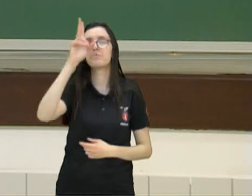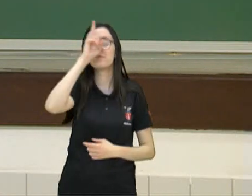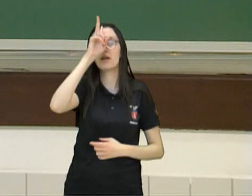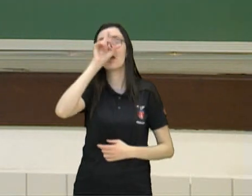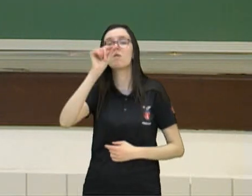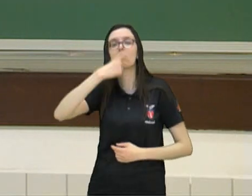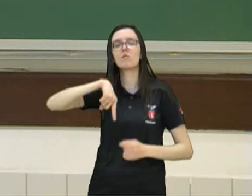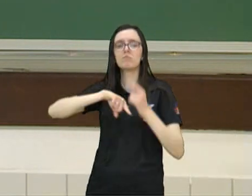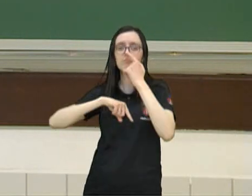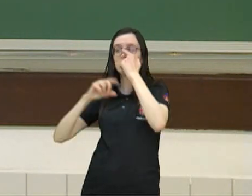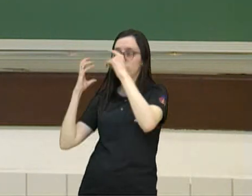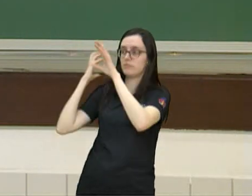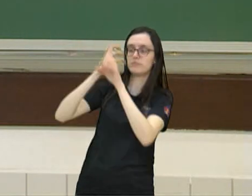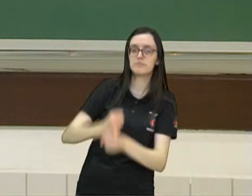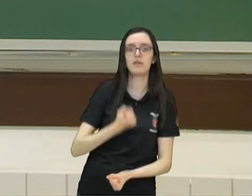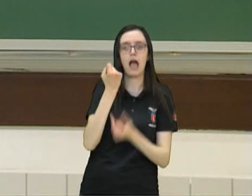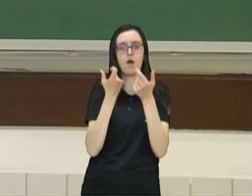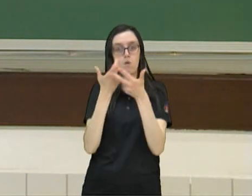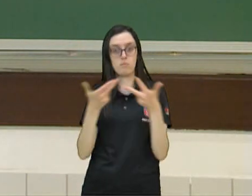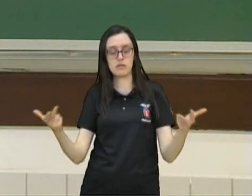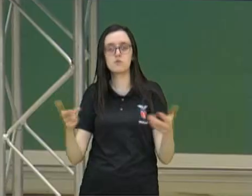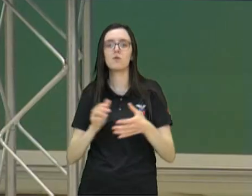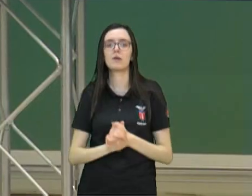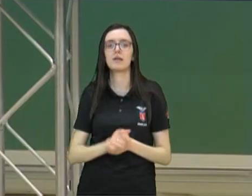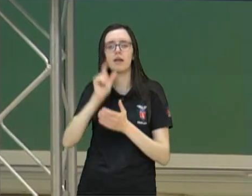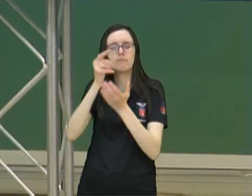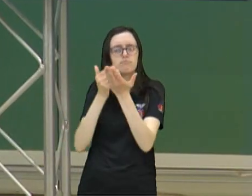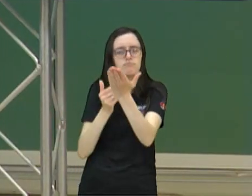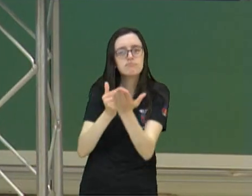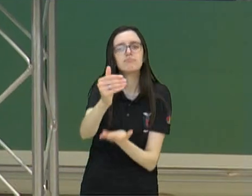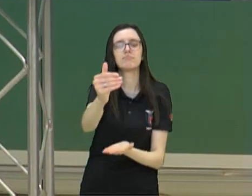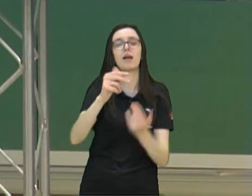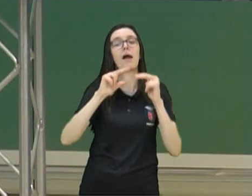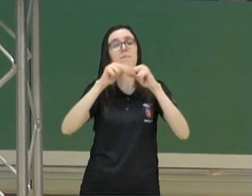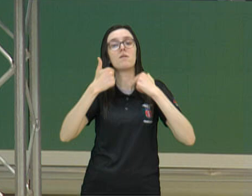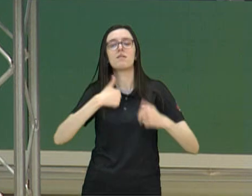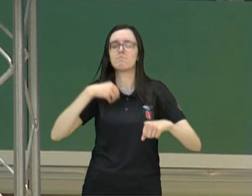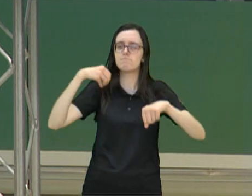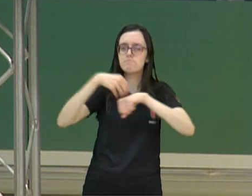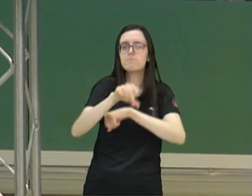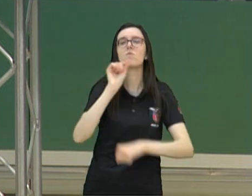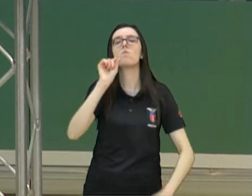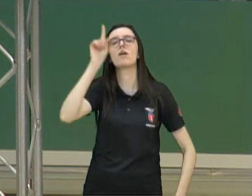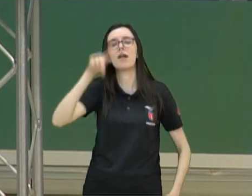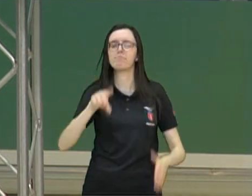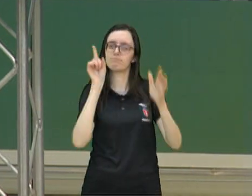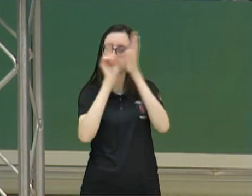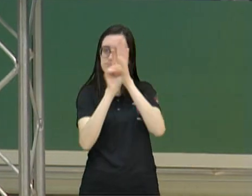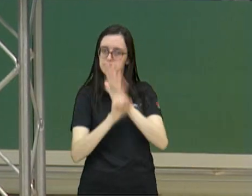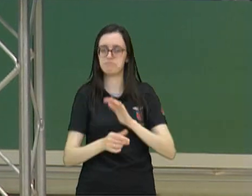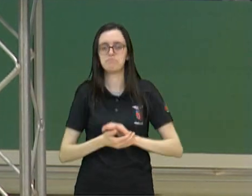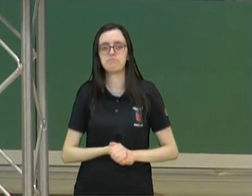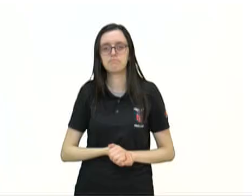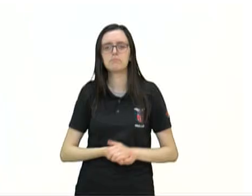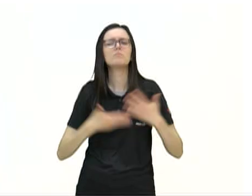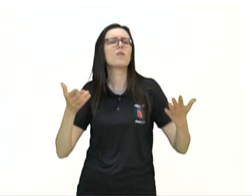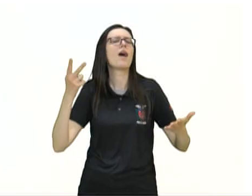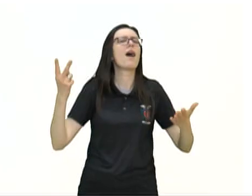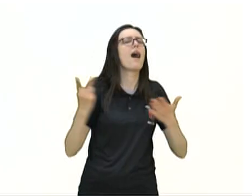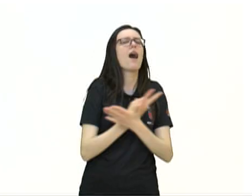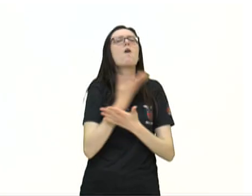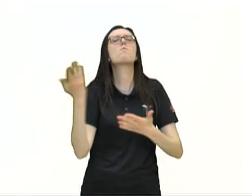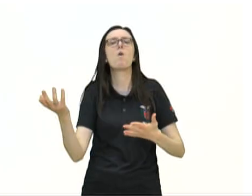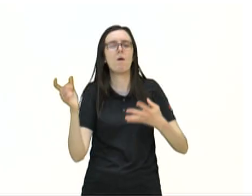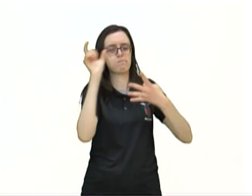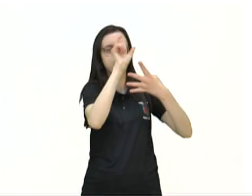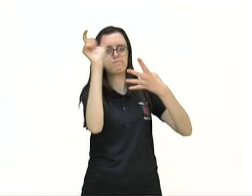estamos revendo algumas coisas, introduzindo. Por isso, eu trouxe para vocês um quiz. Estão incorretos os